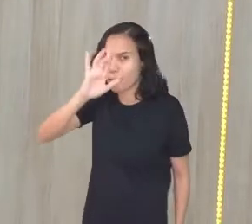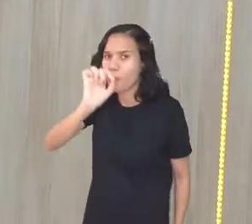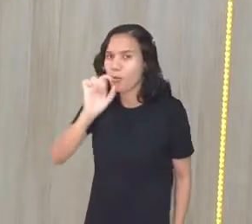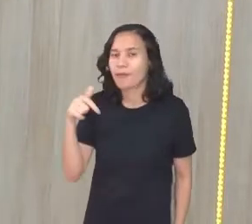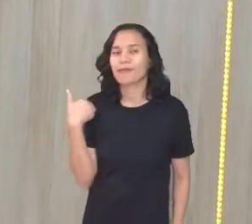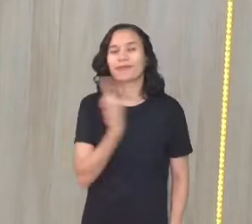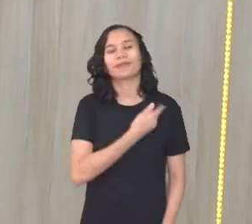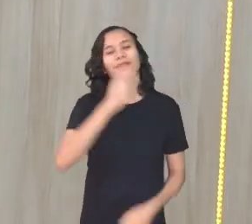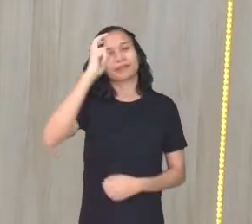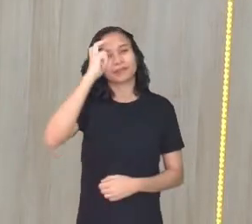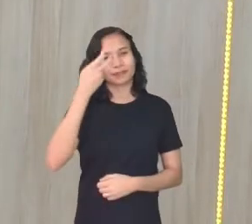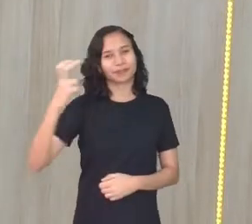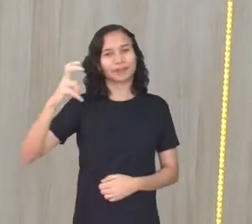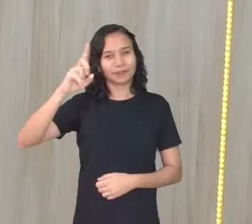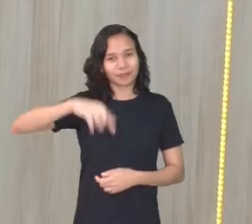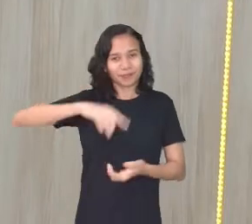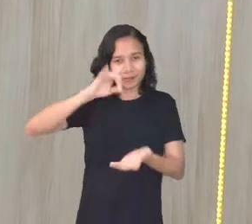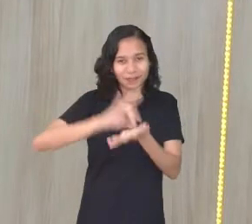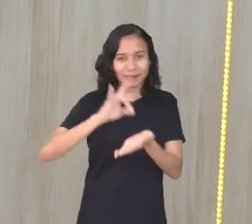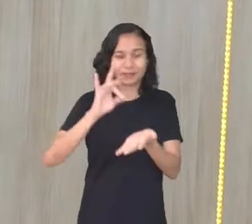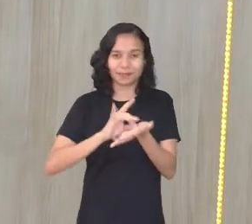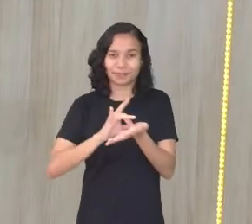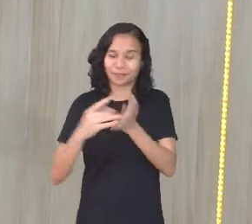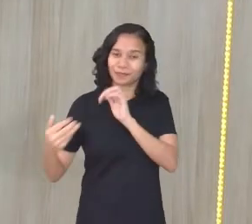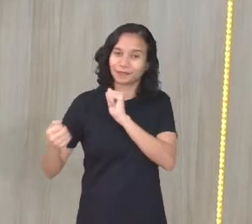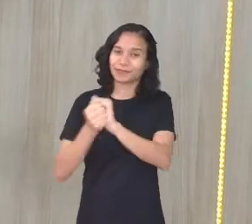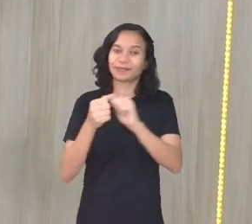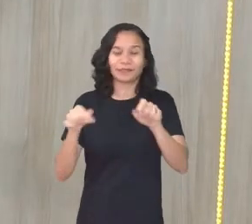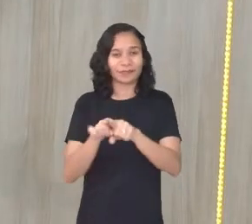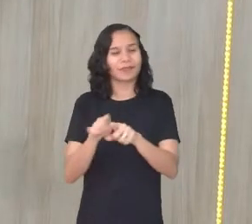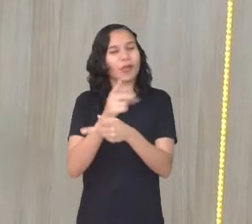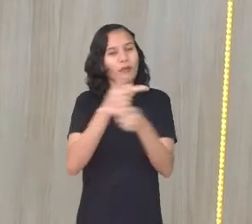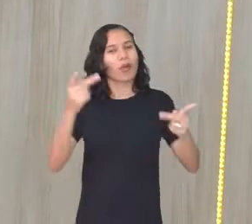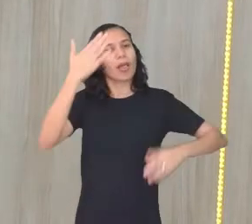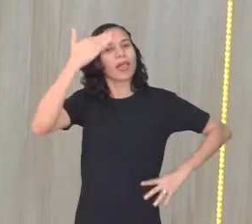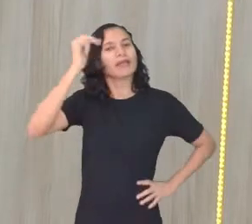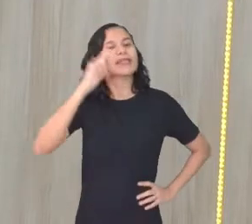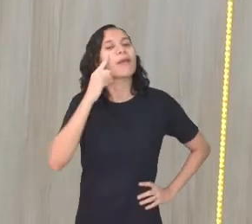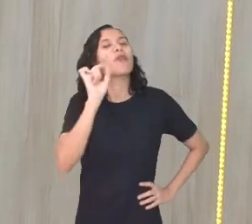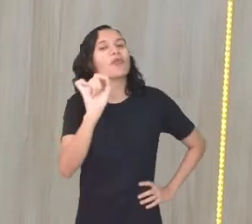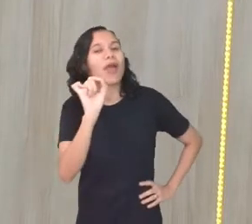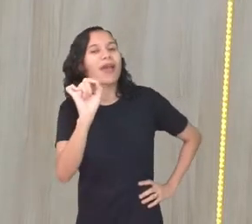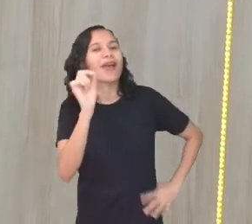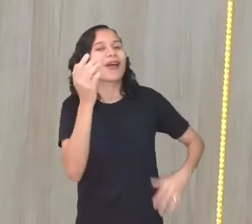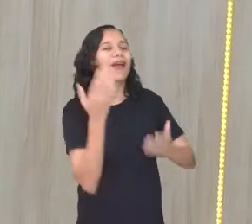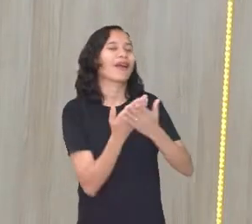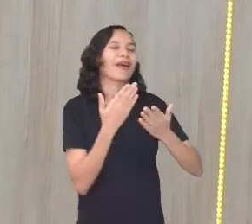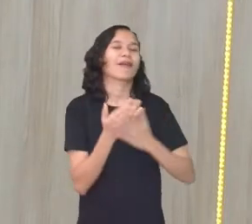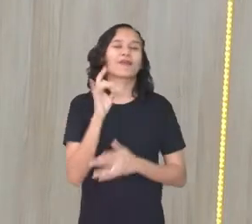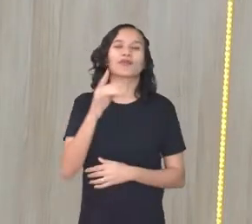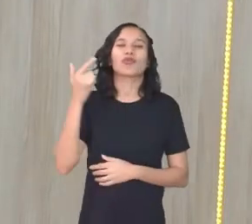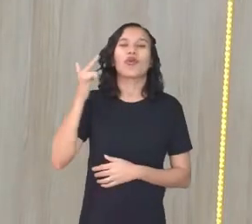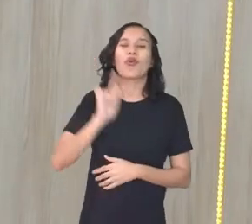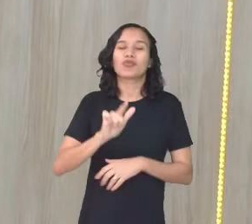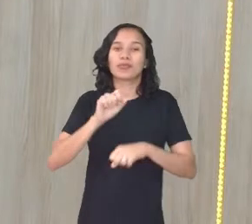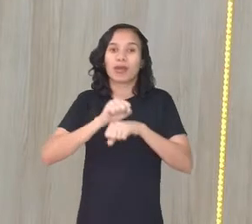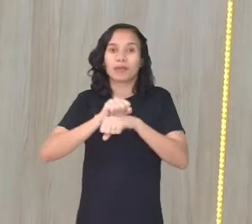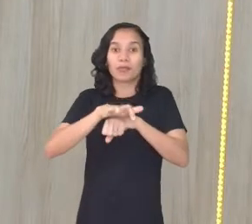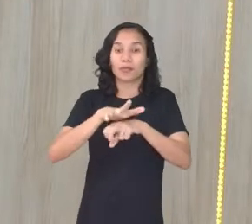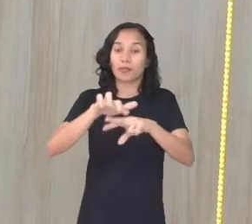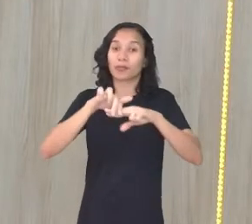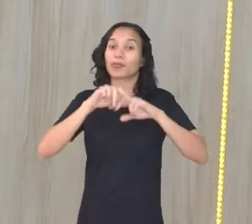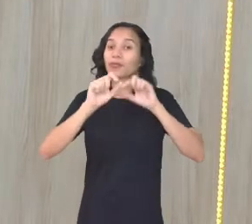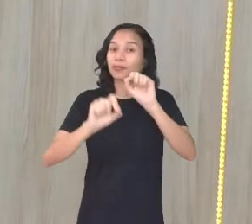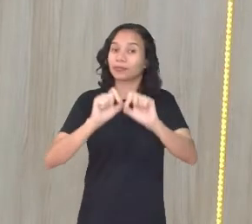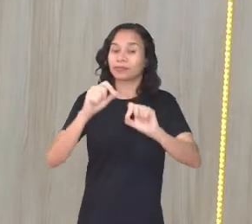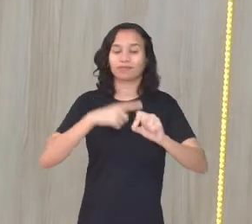nossa cultura. Não é mesmo? Como vocês sabem, essa aula só chega até você